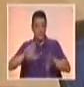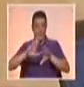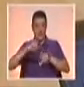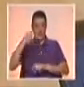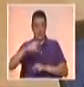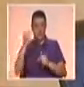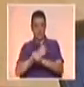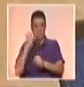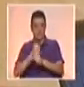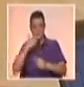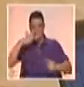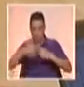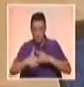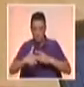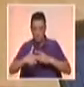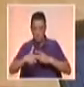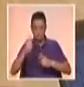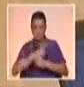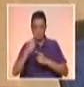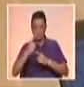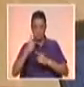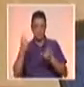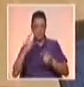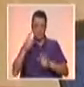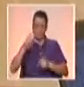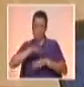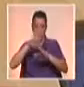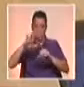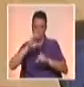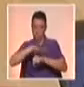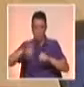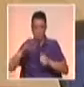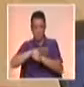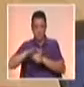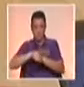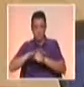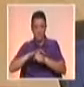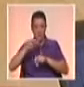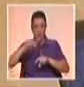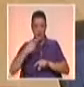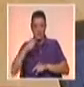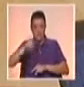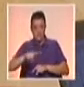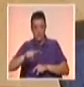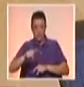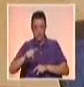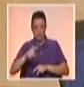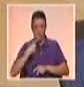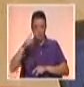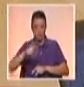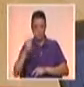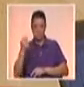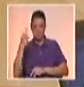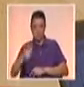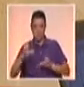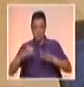esse trabalho foi interrompido por diversas circunstâncias, não é? E, digamos, está a ser retomado neste momento. Recentemente foi criada